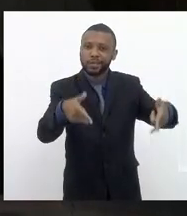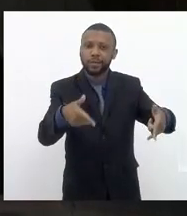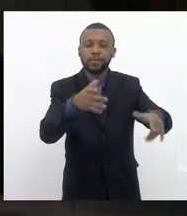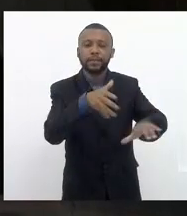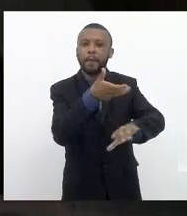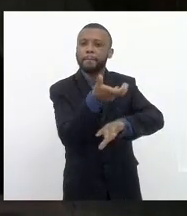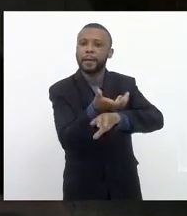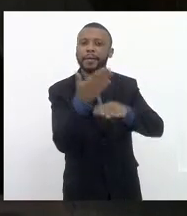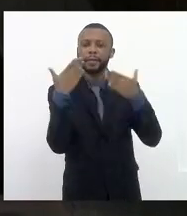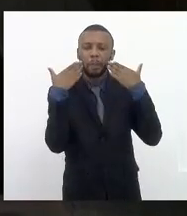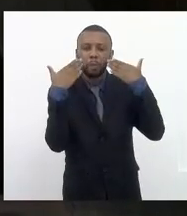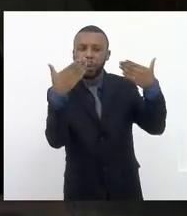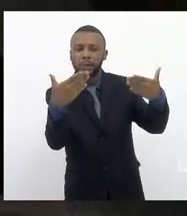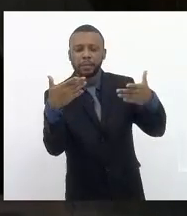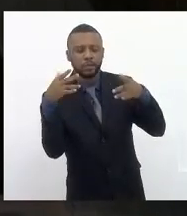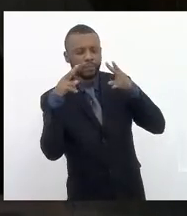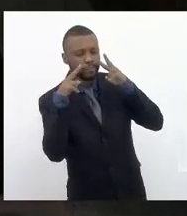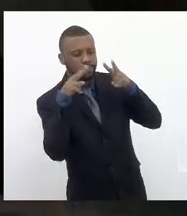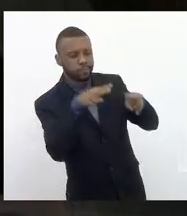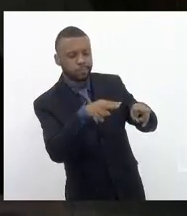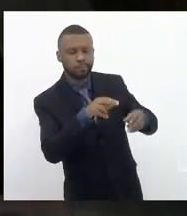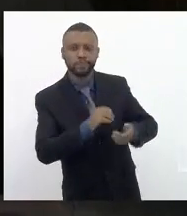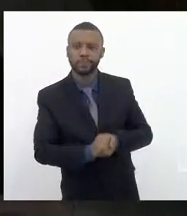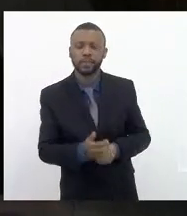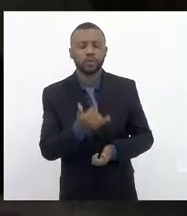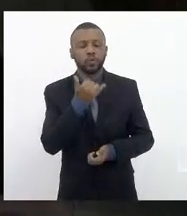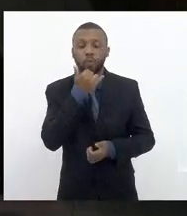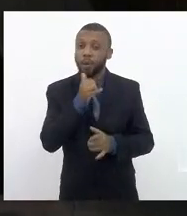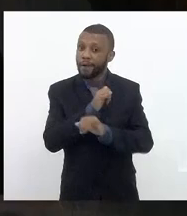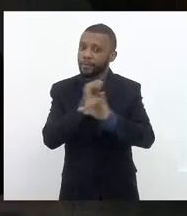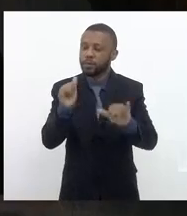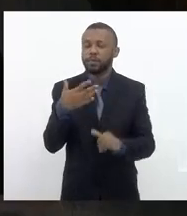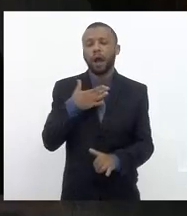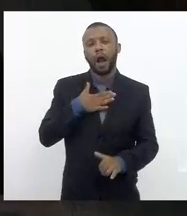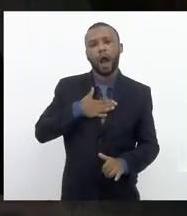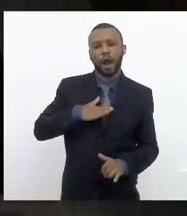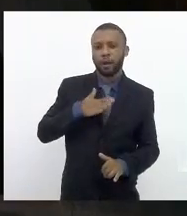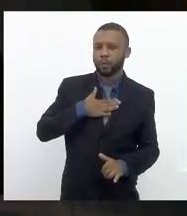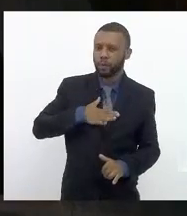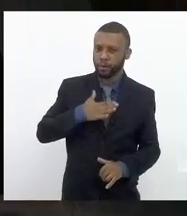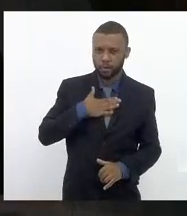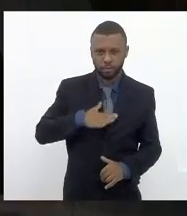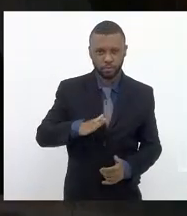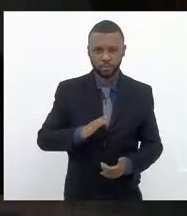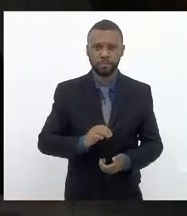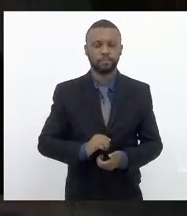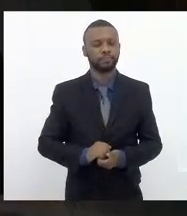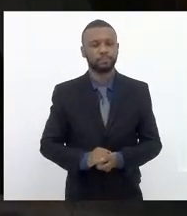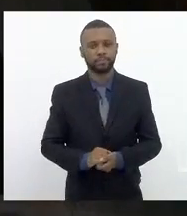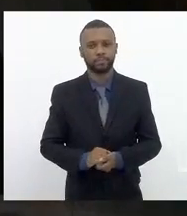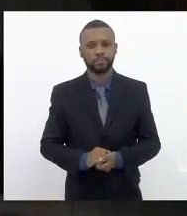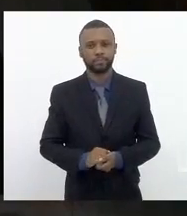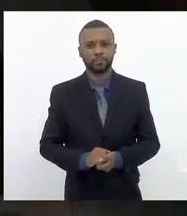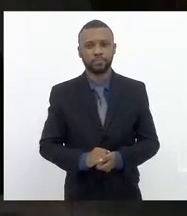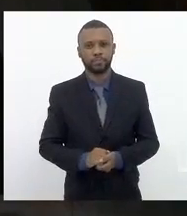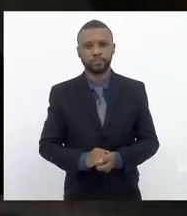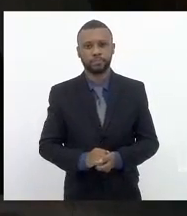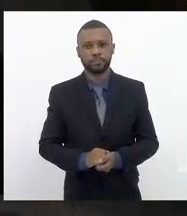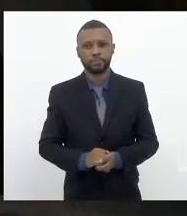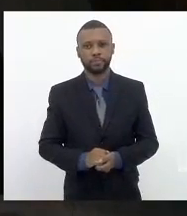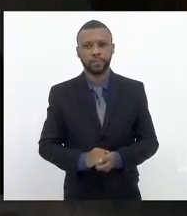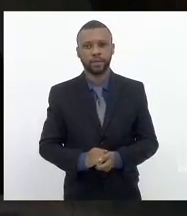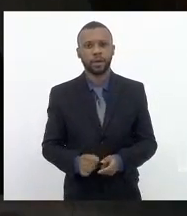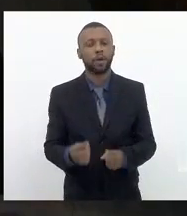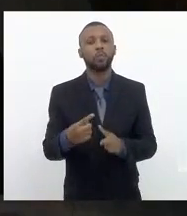praça pública e eu estou tranquilo é porque quem e